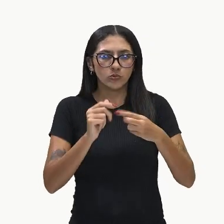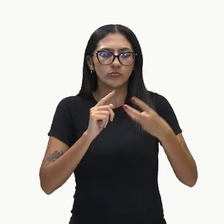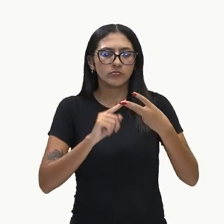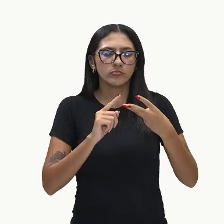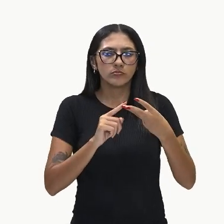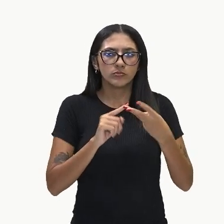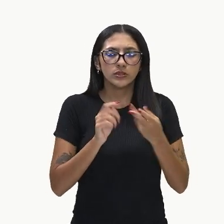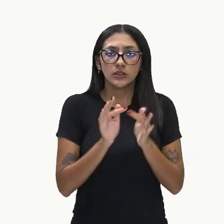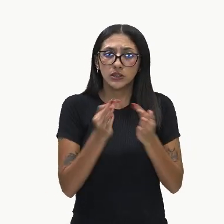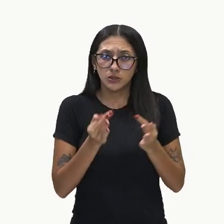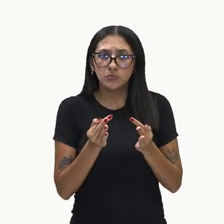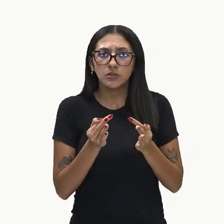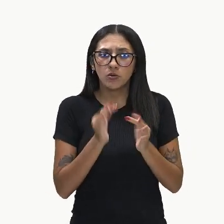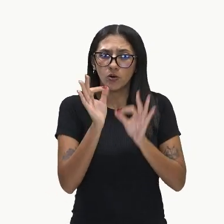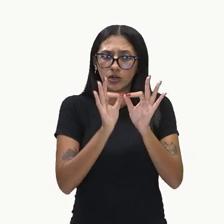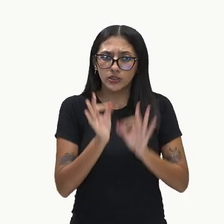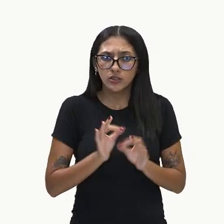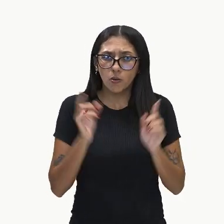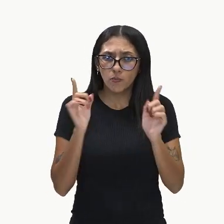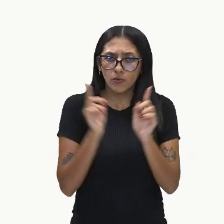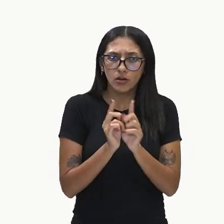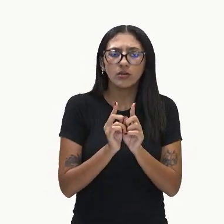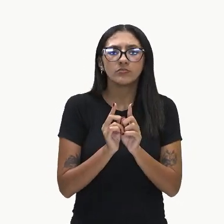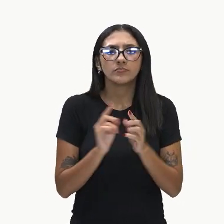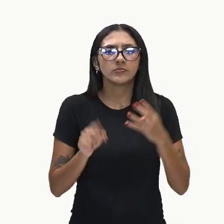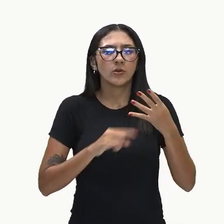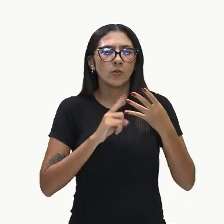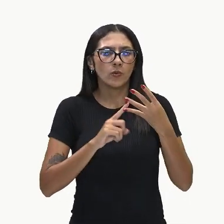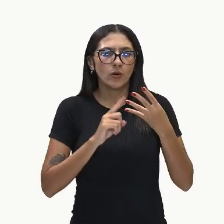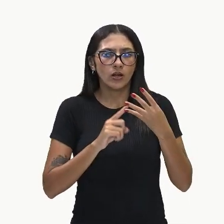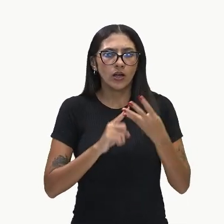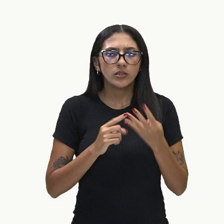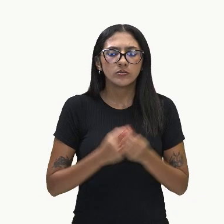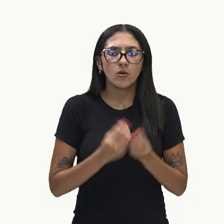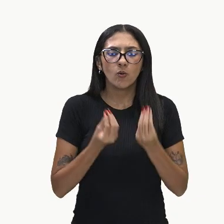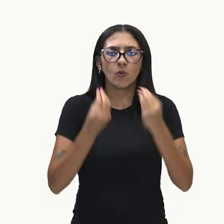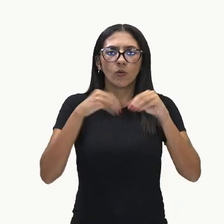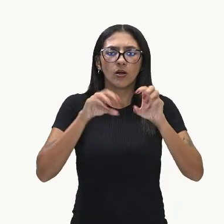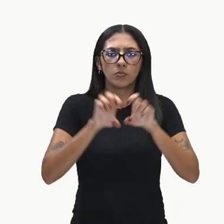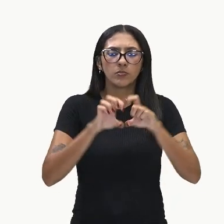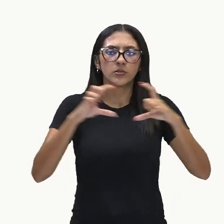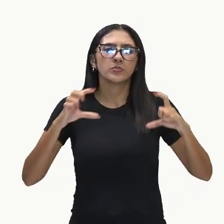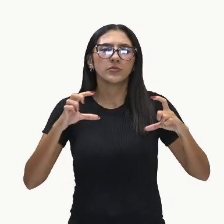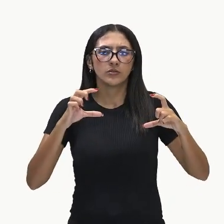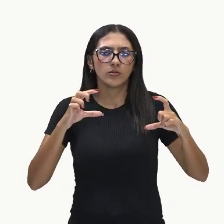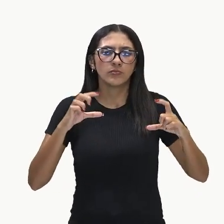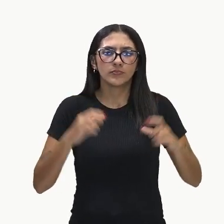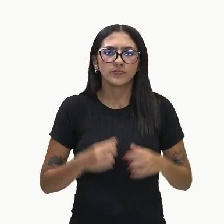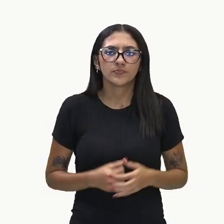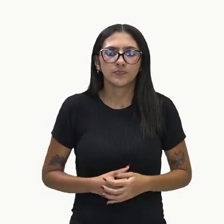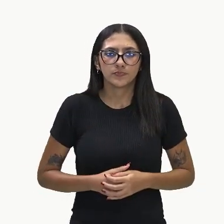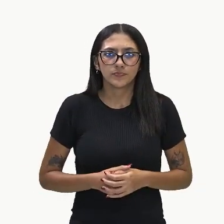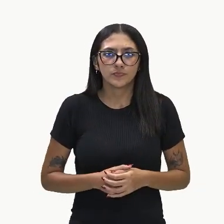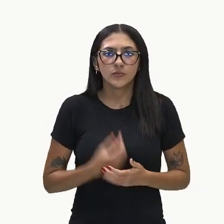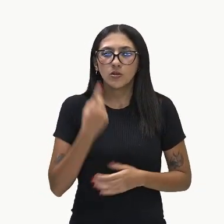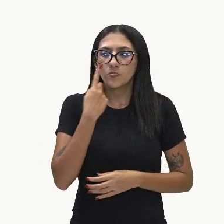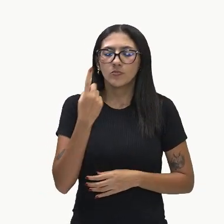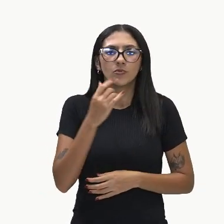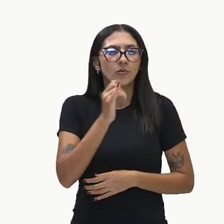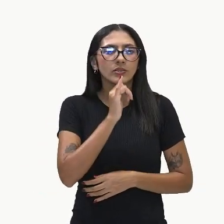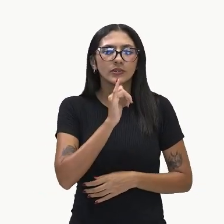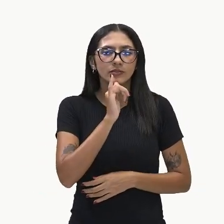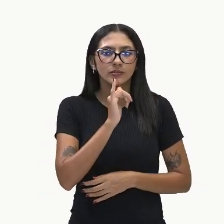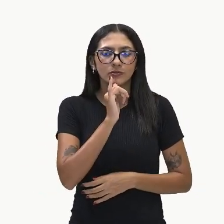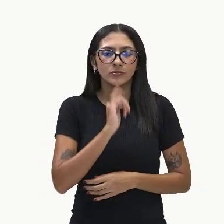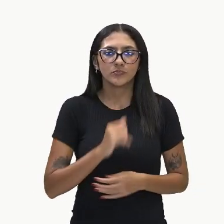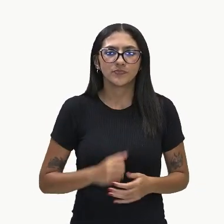se for necessário. E quarto, escrever a expressão fatorada. Vamos aqui a um exemplo. Aqui